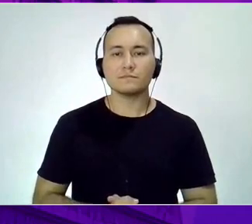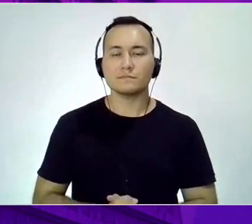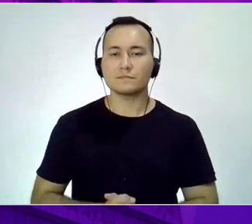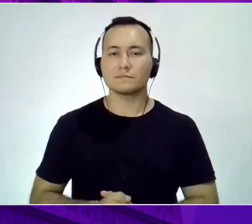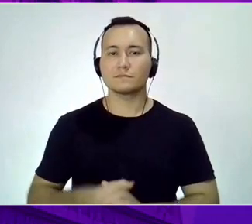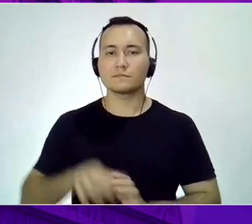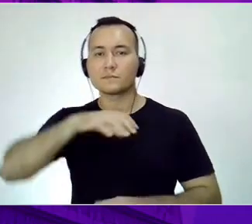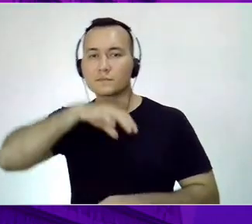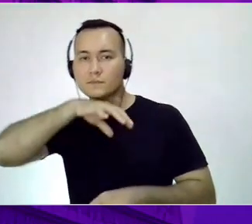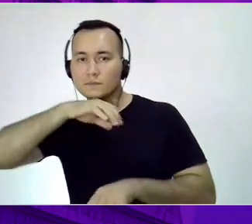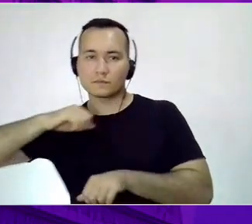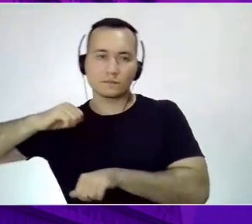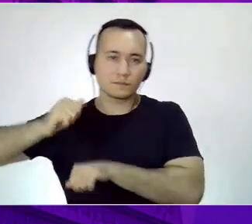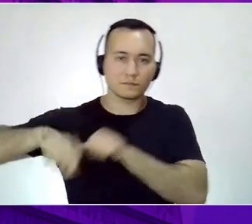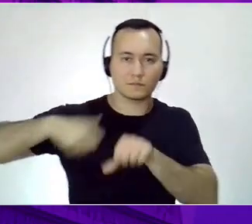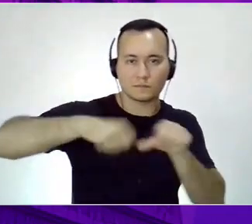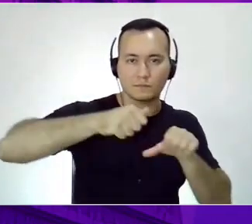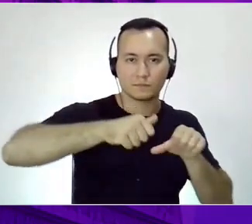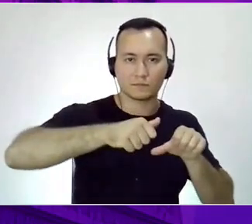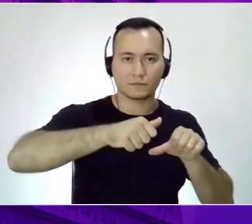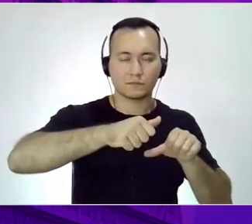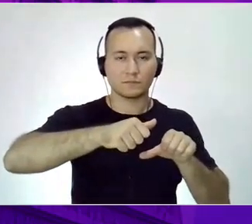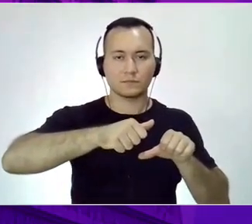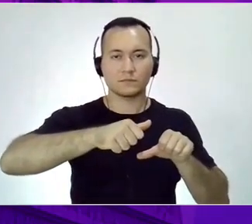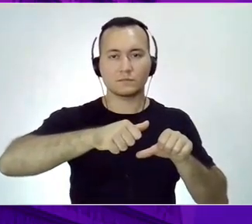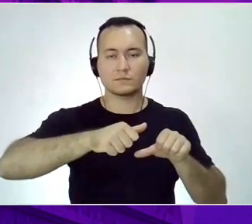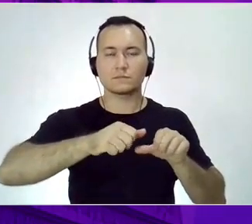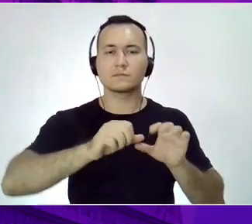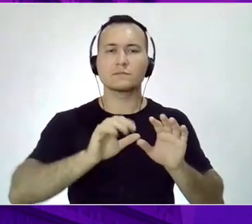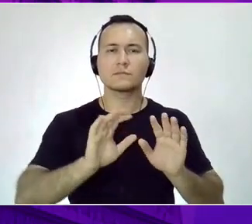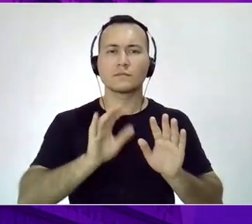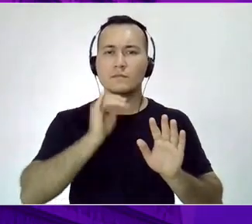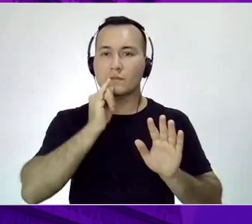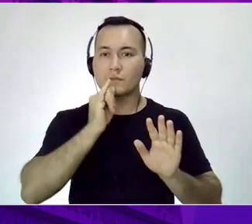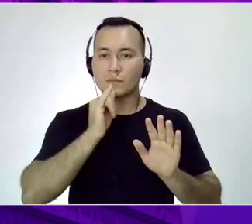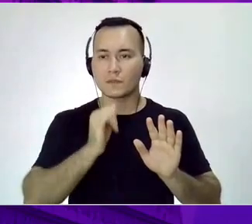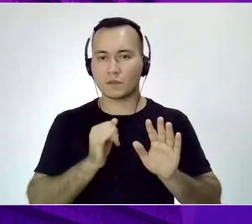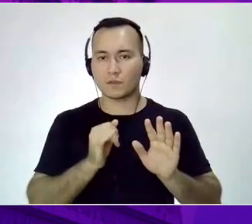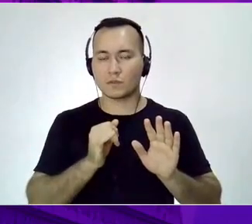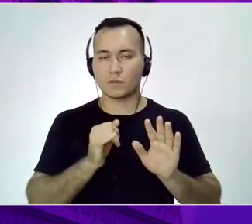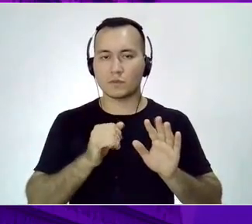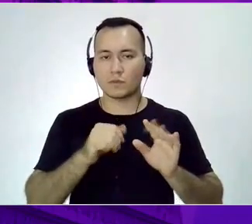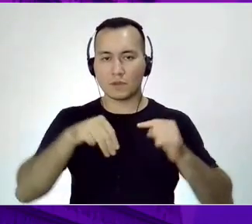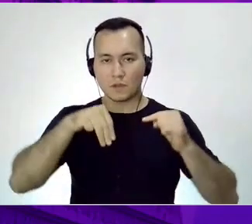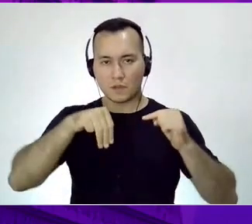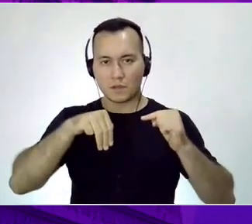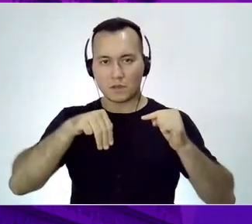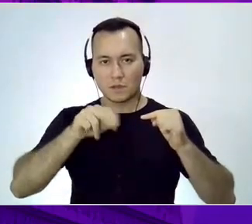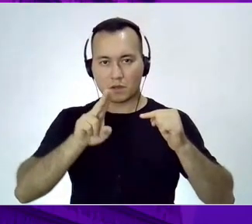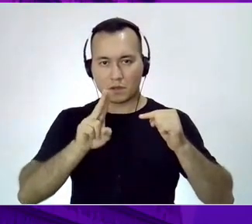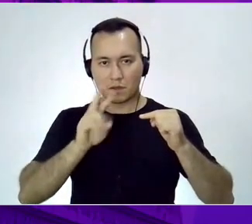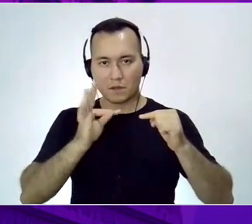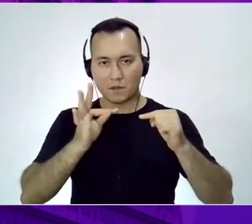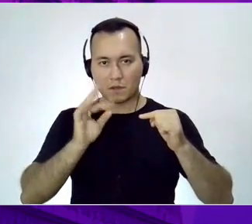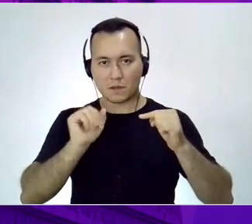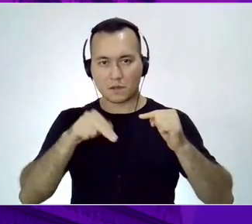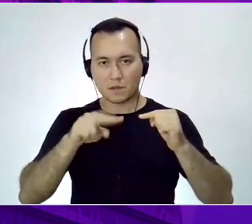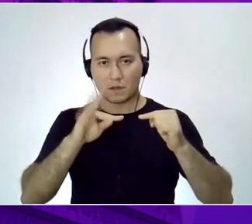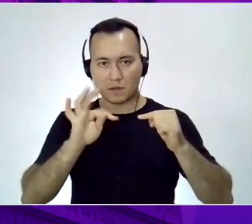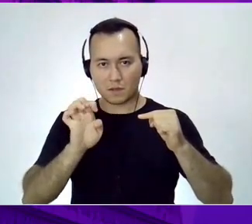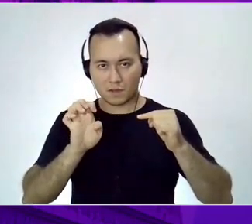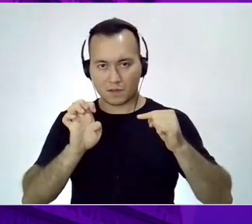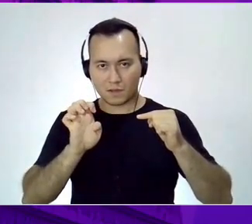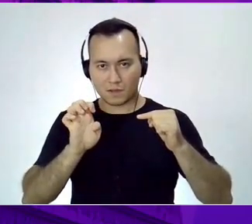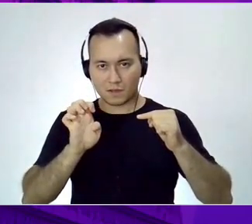eu estou falando de testes metamórficos e não testes de mutante. Teste de mutante é uma outra coisa que está num outro contexto.